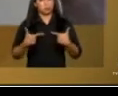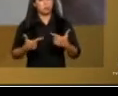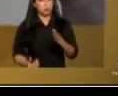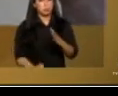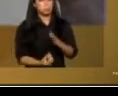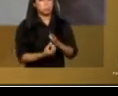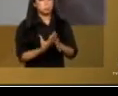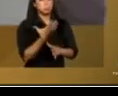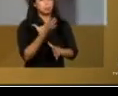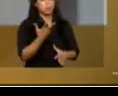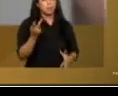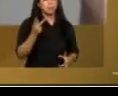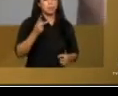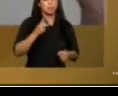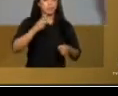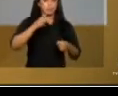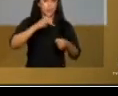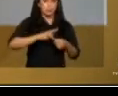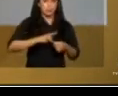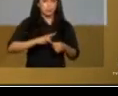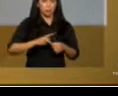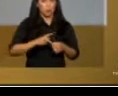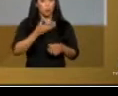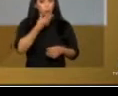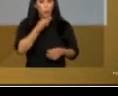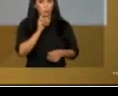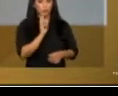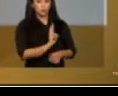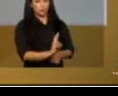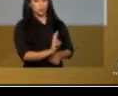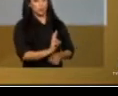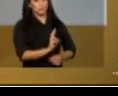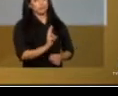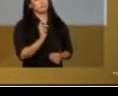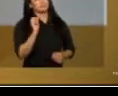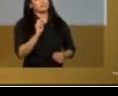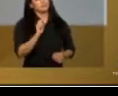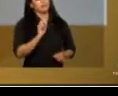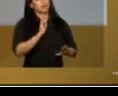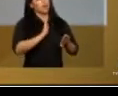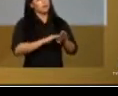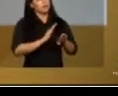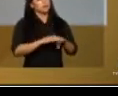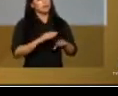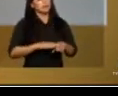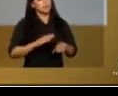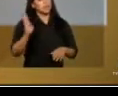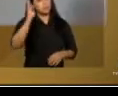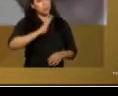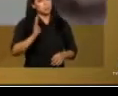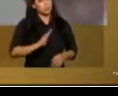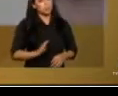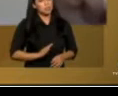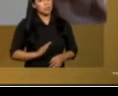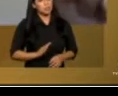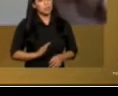petróleo. A Petrobras, diz o engenheiro, foi criado para dar autossuficiência ao Brasil em petróleo bruto